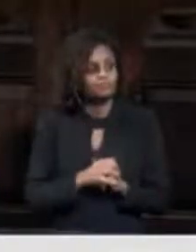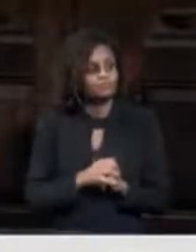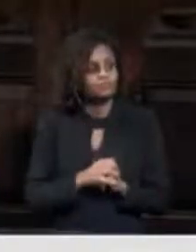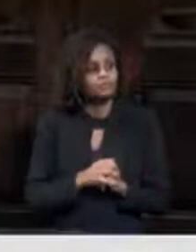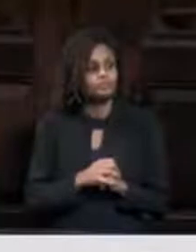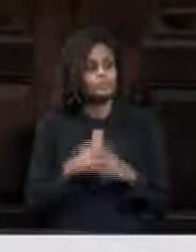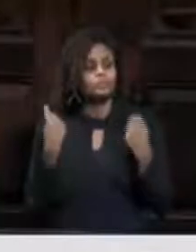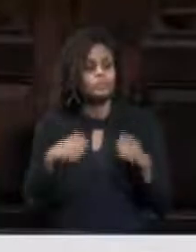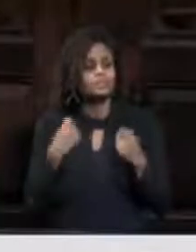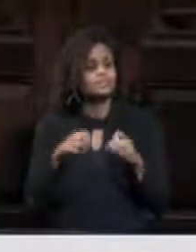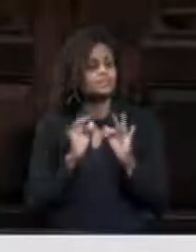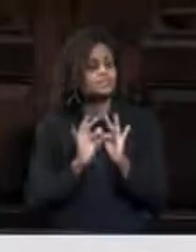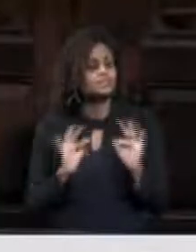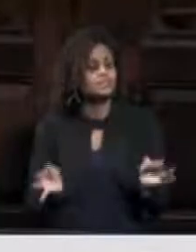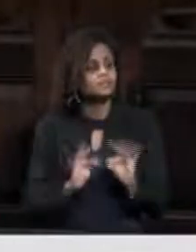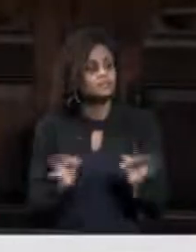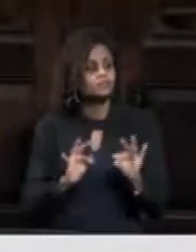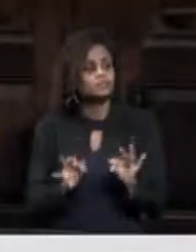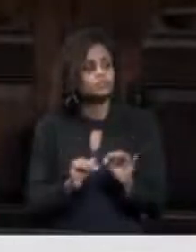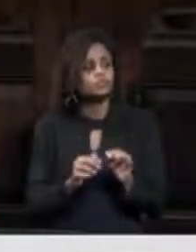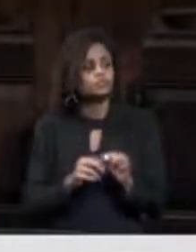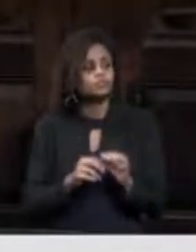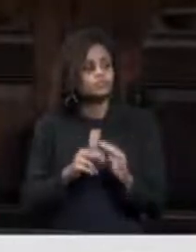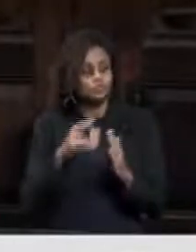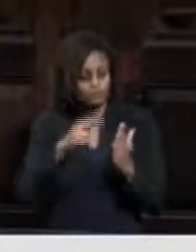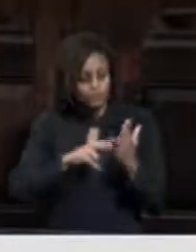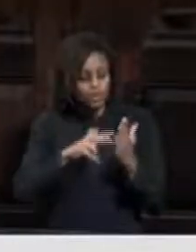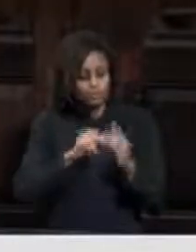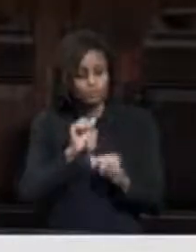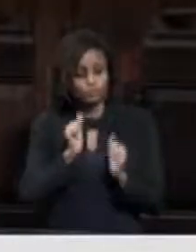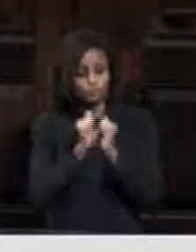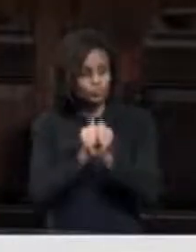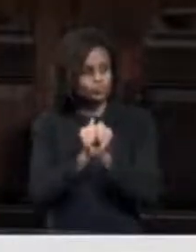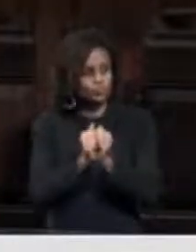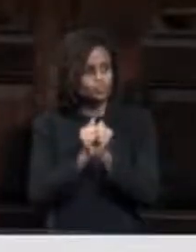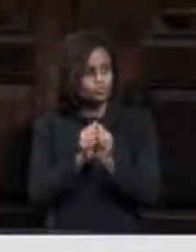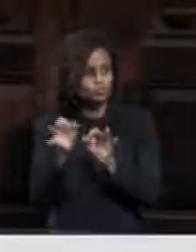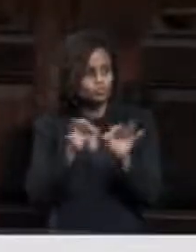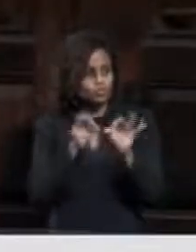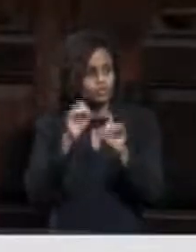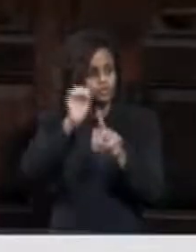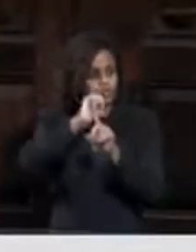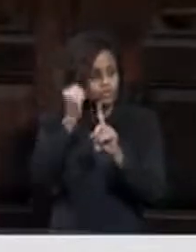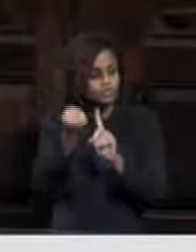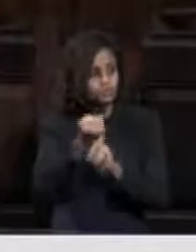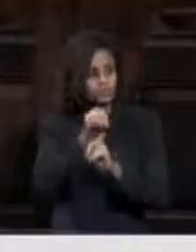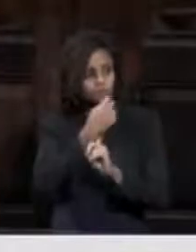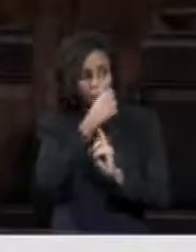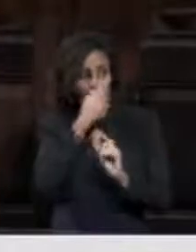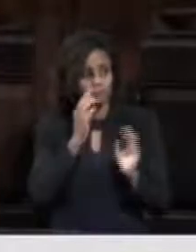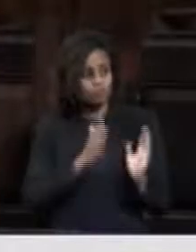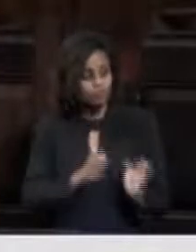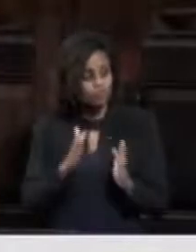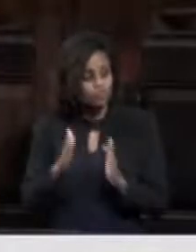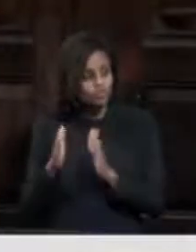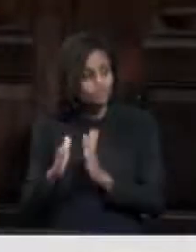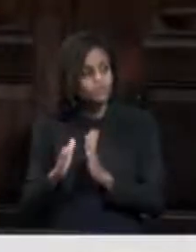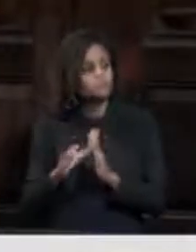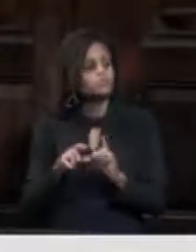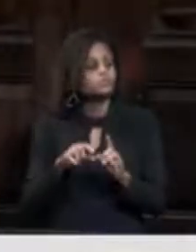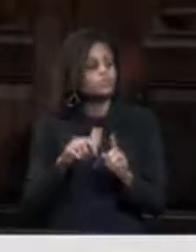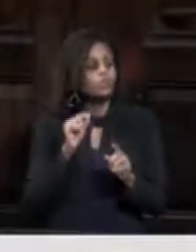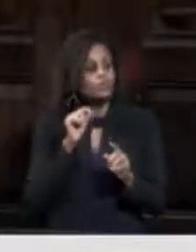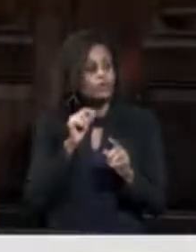mínimo para o acompanhamento social, planejamento e controle estatal dos